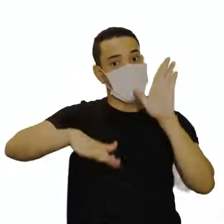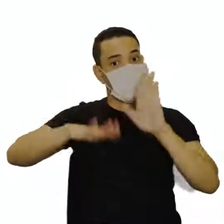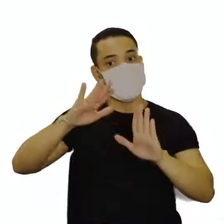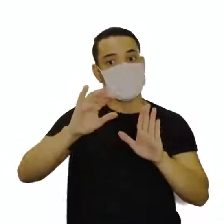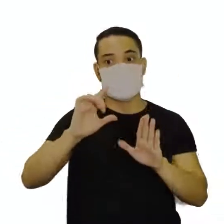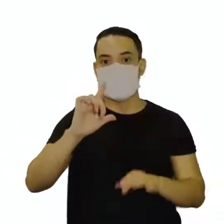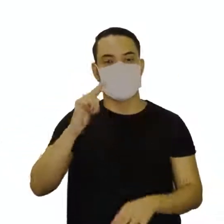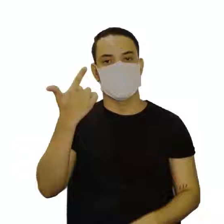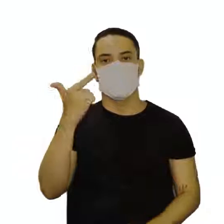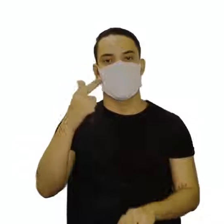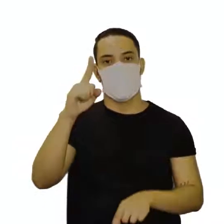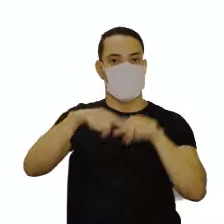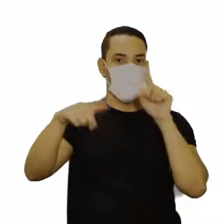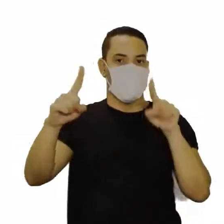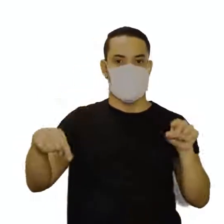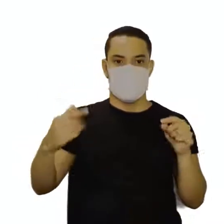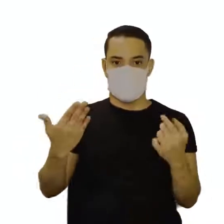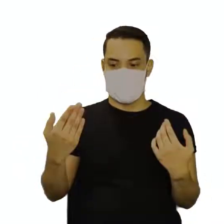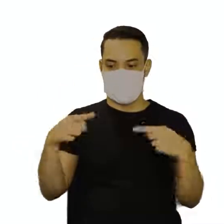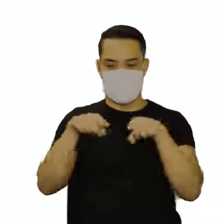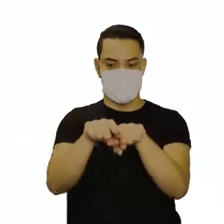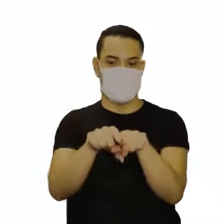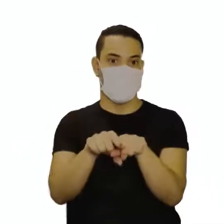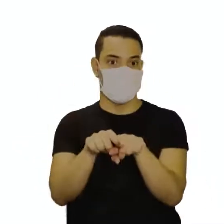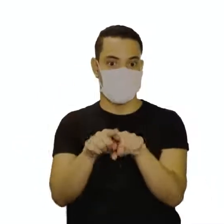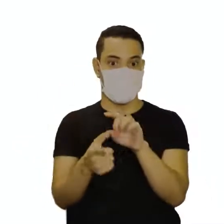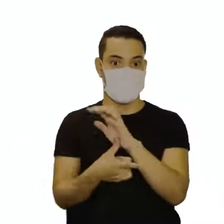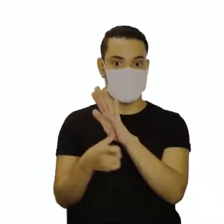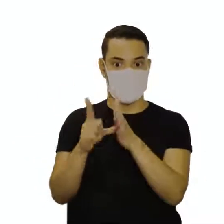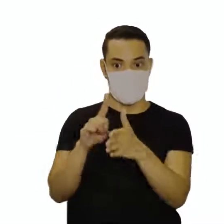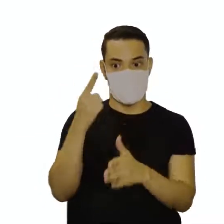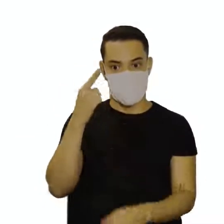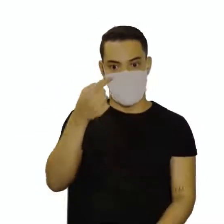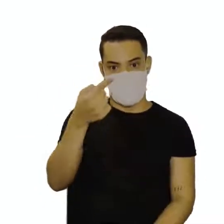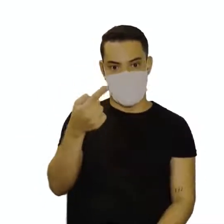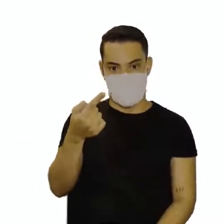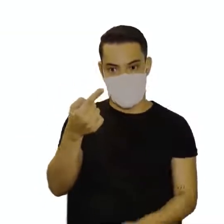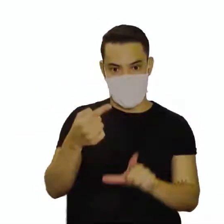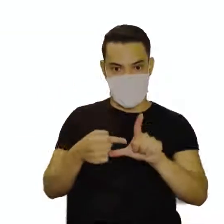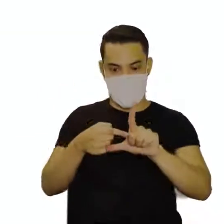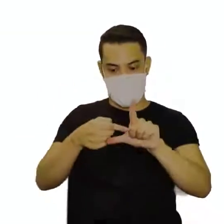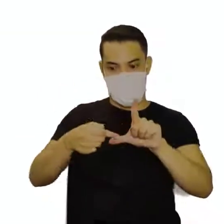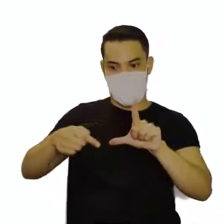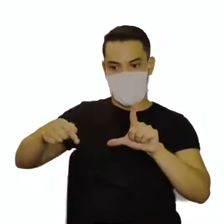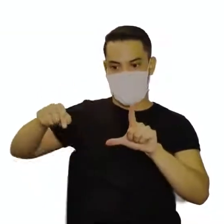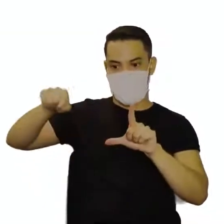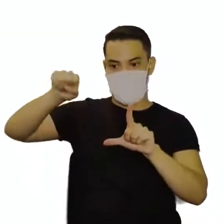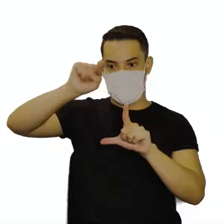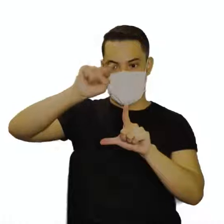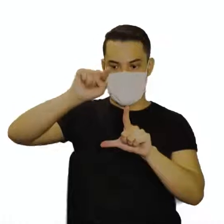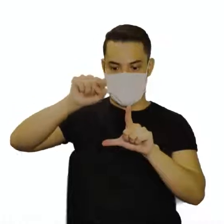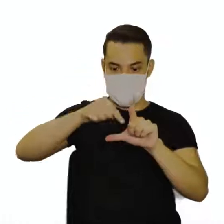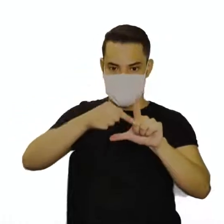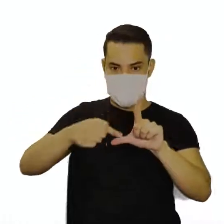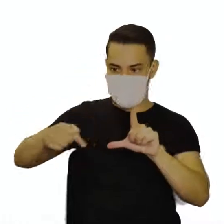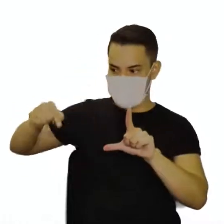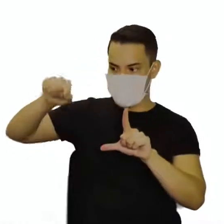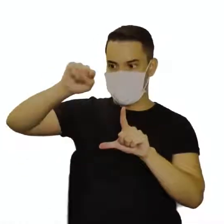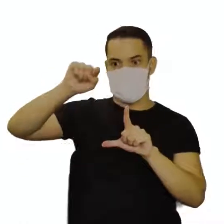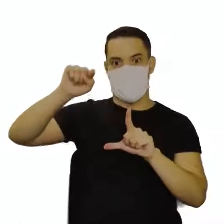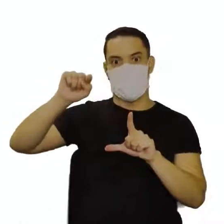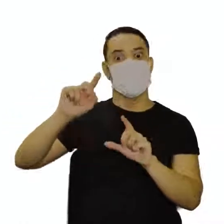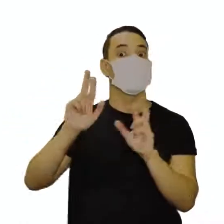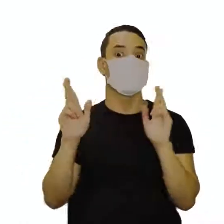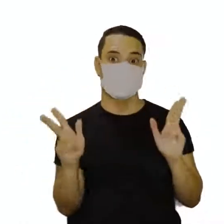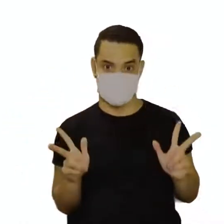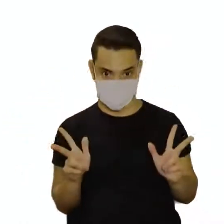varia linearmente com a corrente, como mostrado na figura. Então, dependendo da tensão que você aplica,